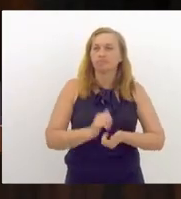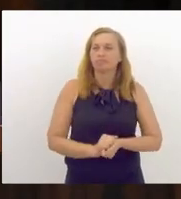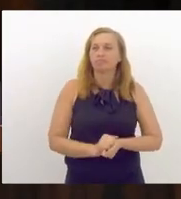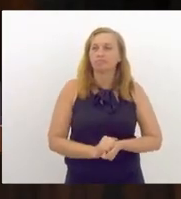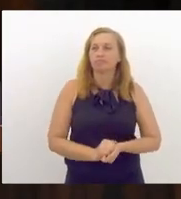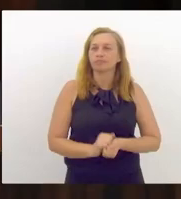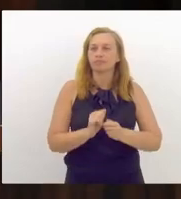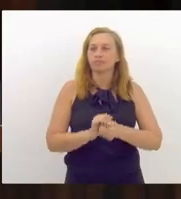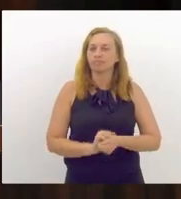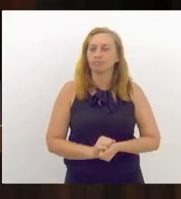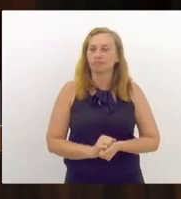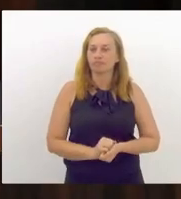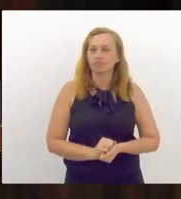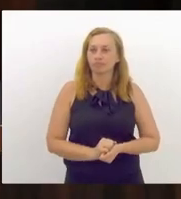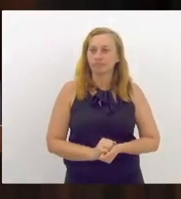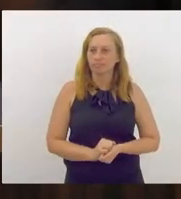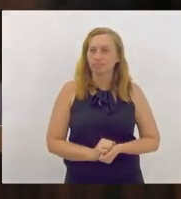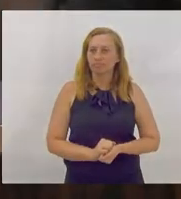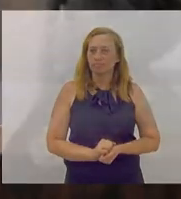Social da alerj